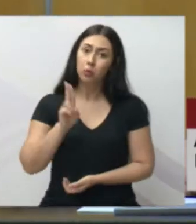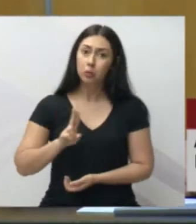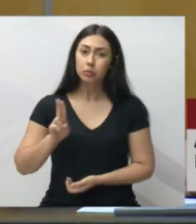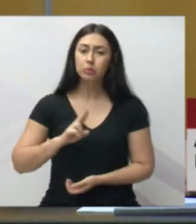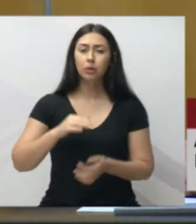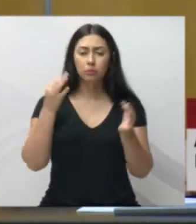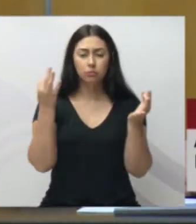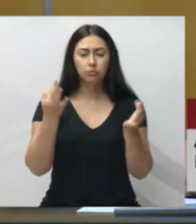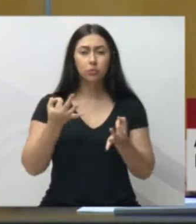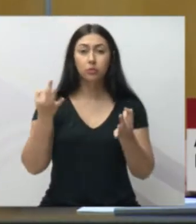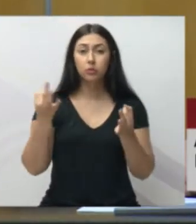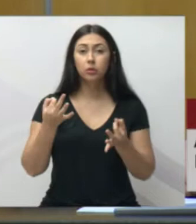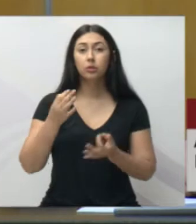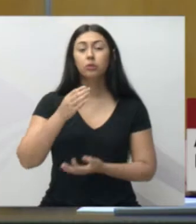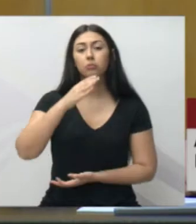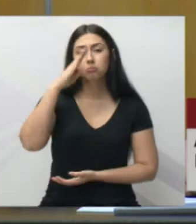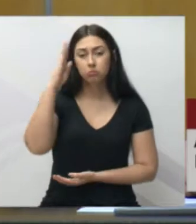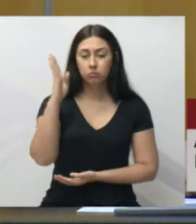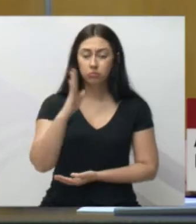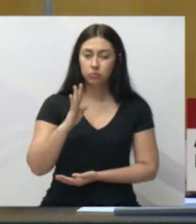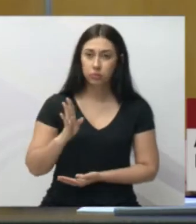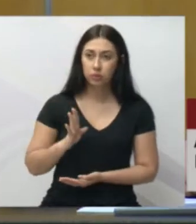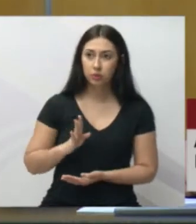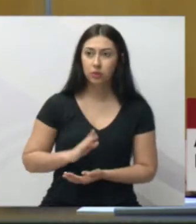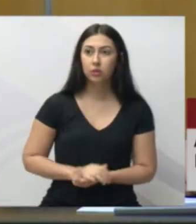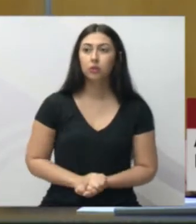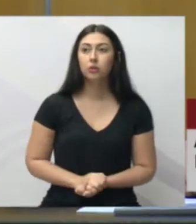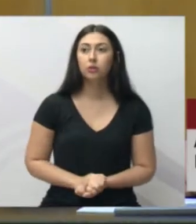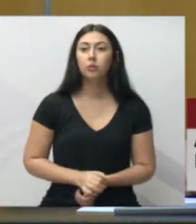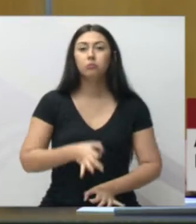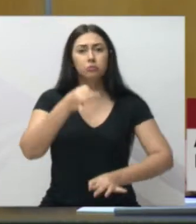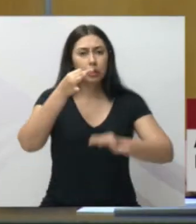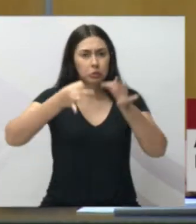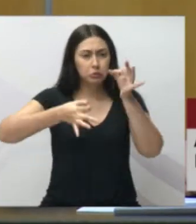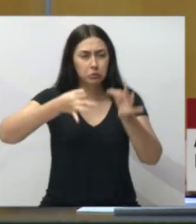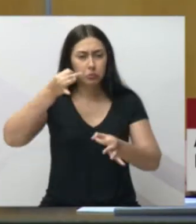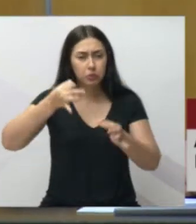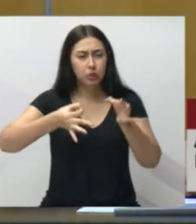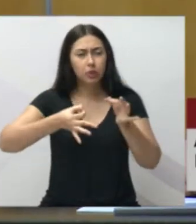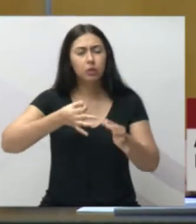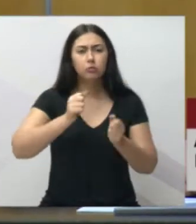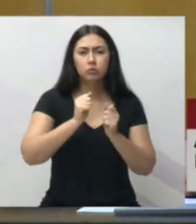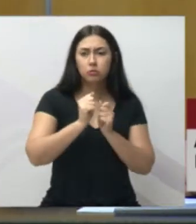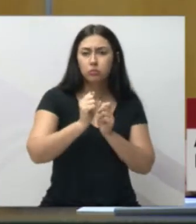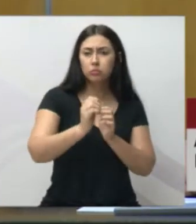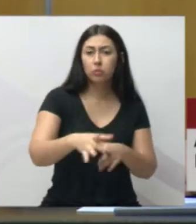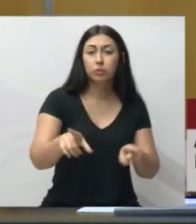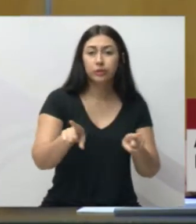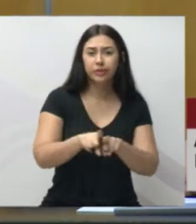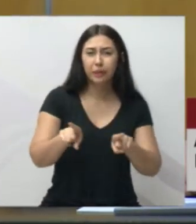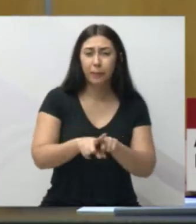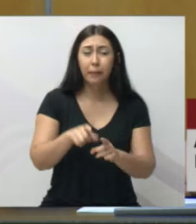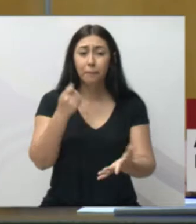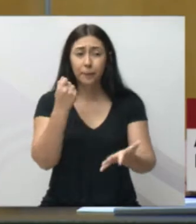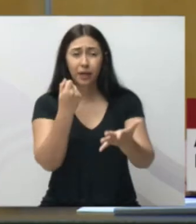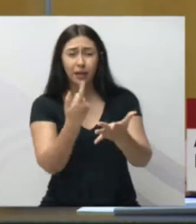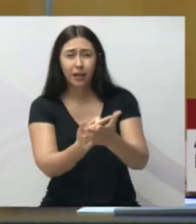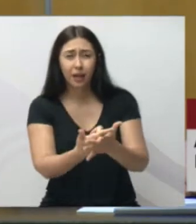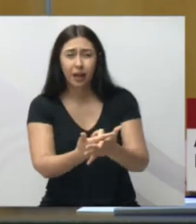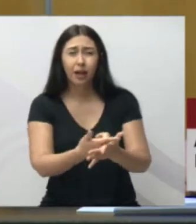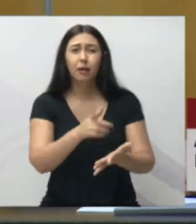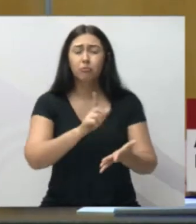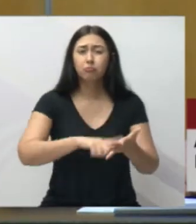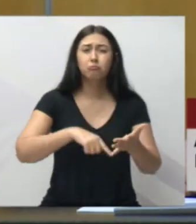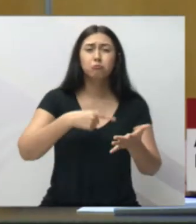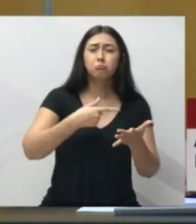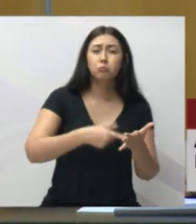jurisprudência brasileira para negativa de ajuizamento de ação de indenização pelo particular diretamente contra o